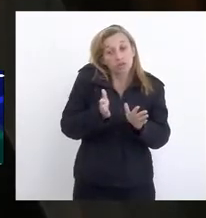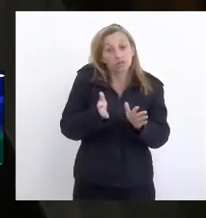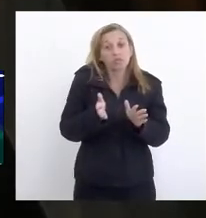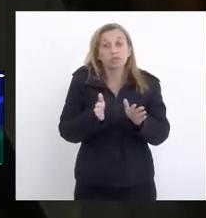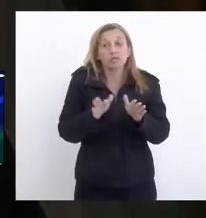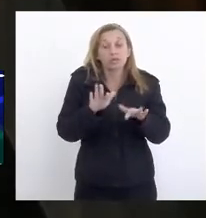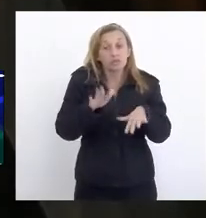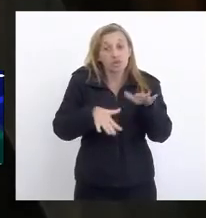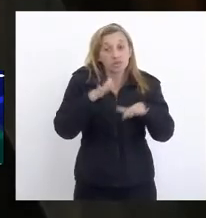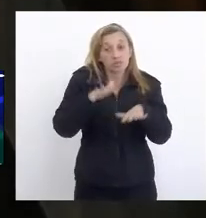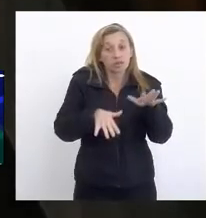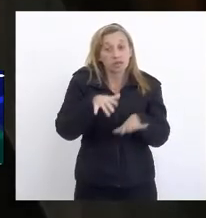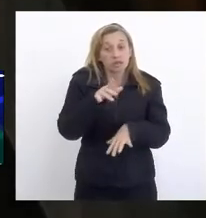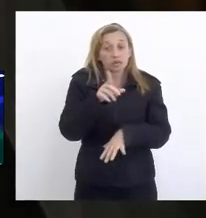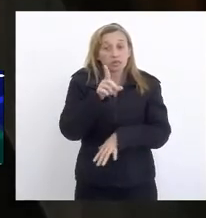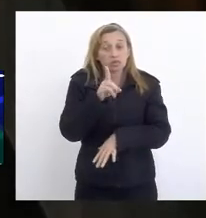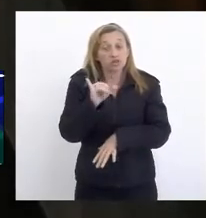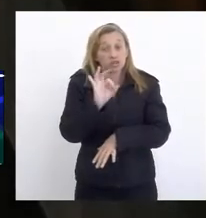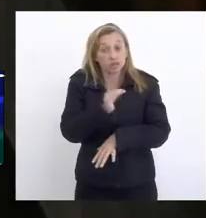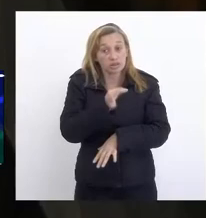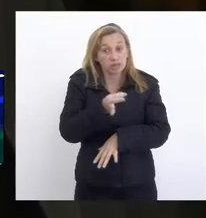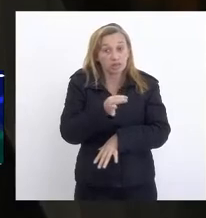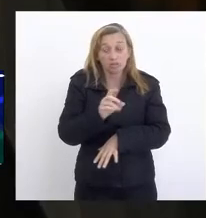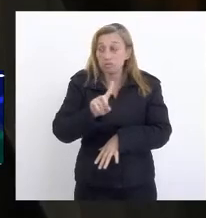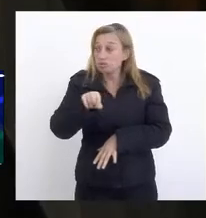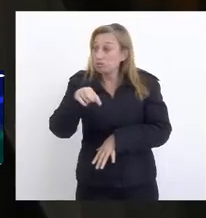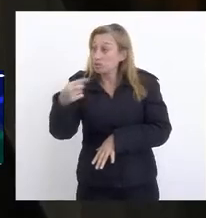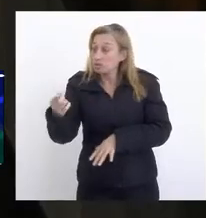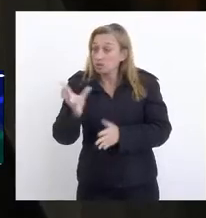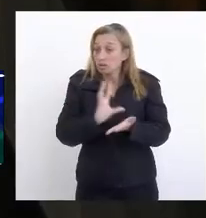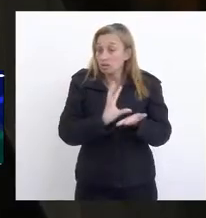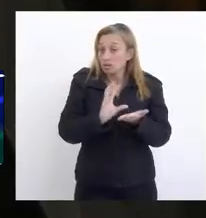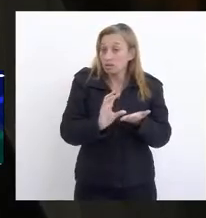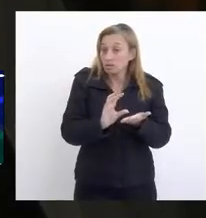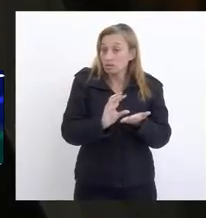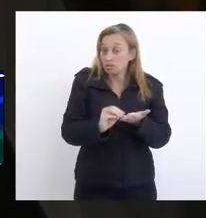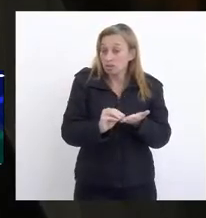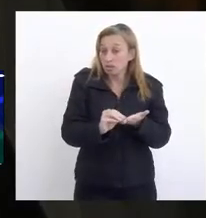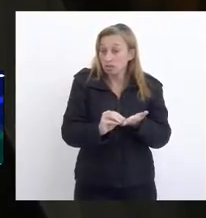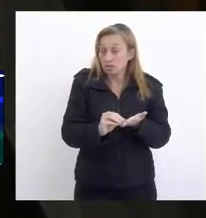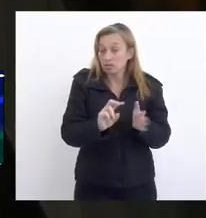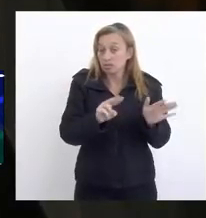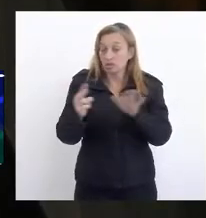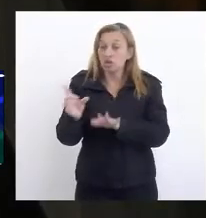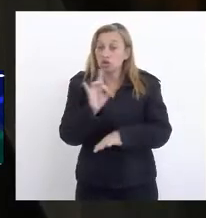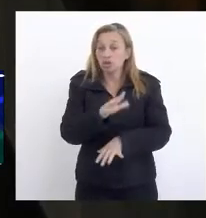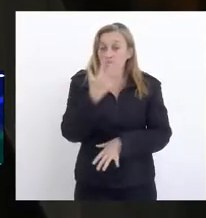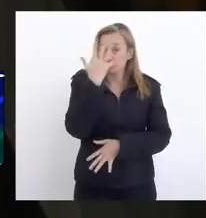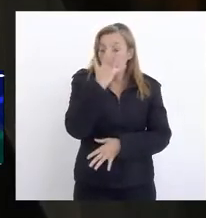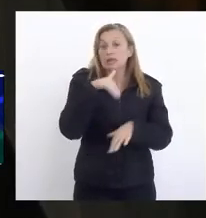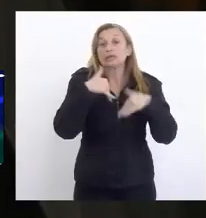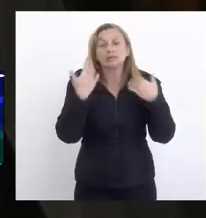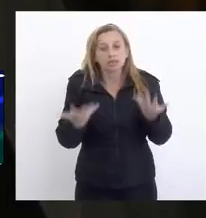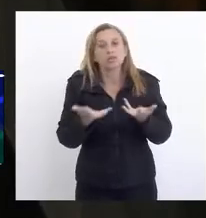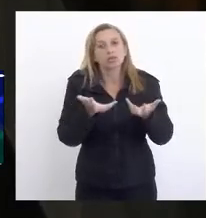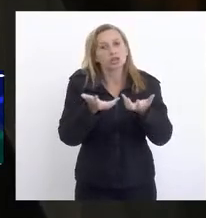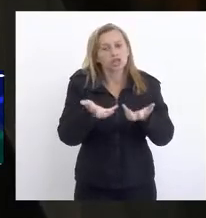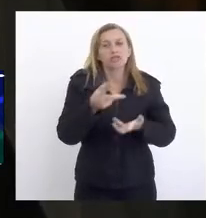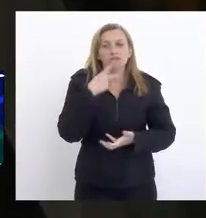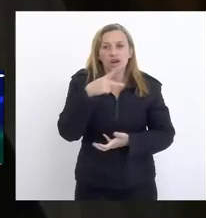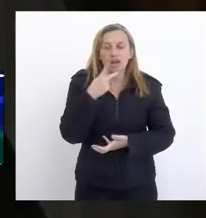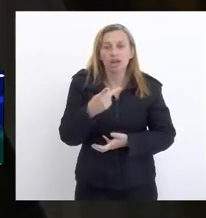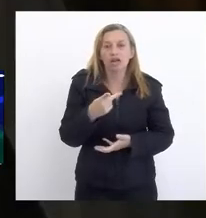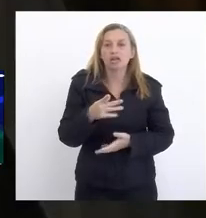prevista. E aquilo que não vier à pauta semana que vem, só em fevereiro. Então, queria dizer